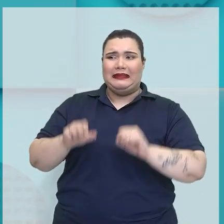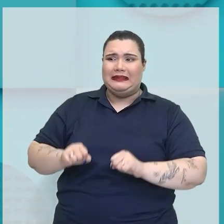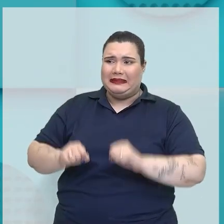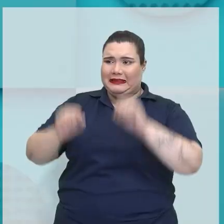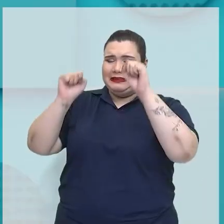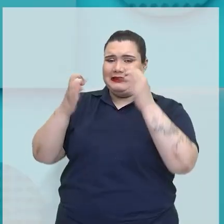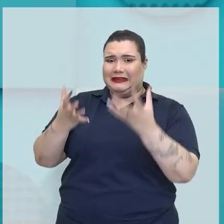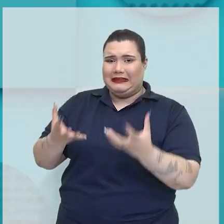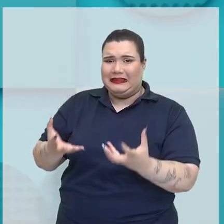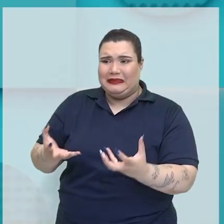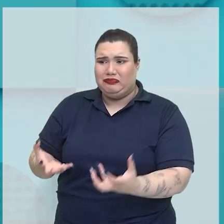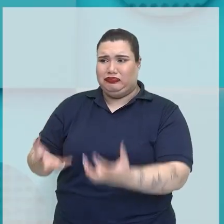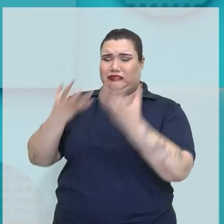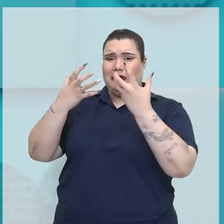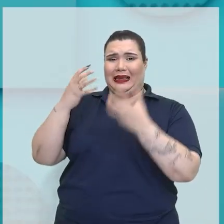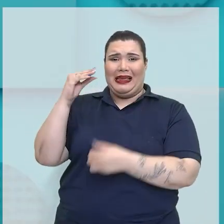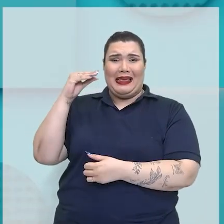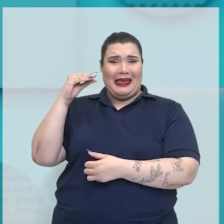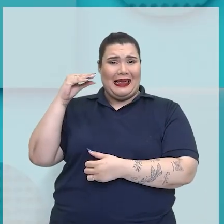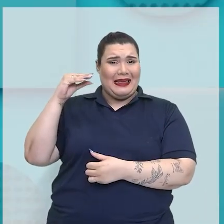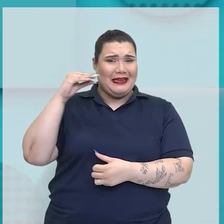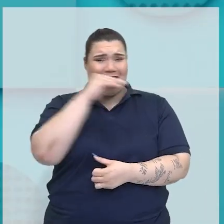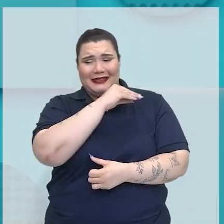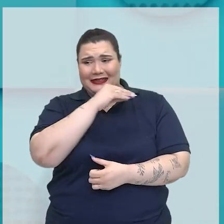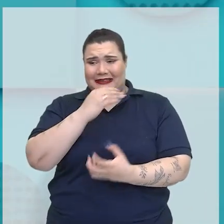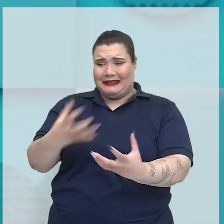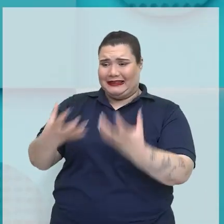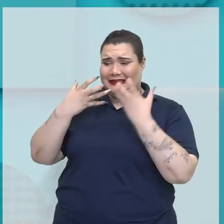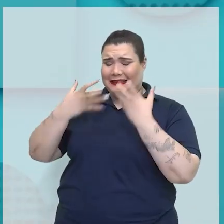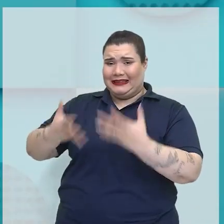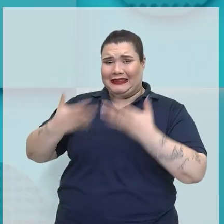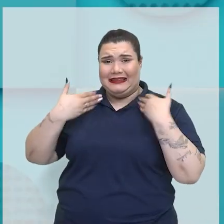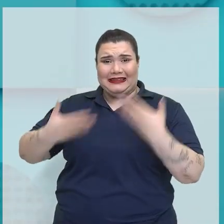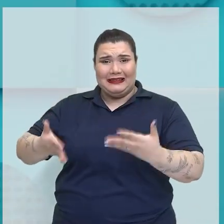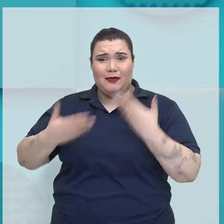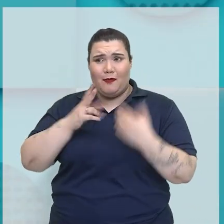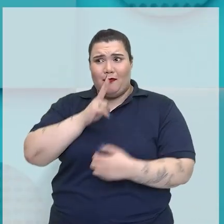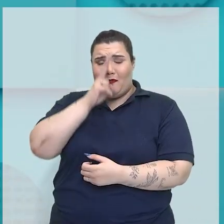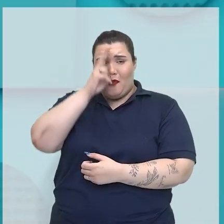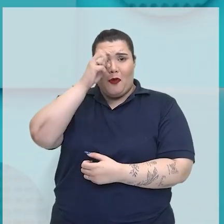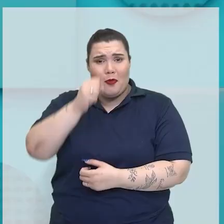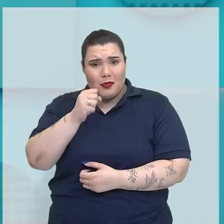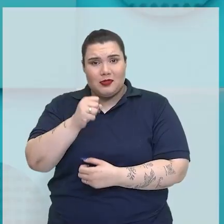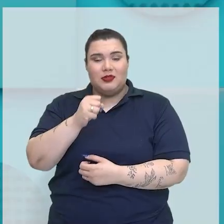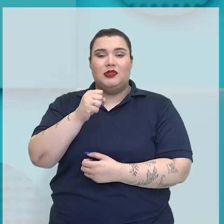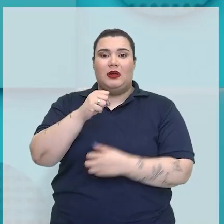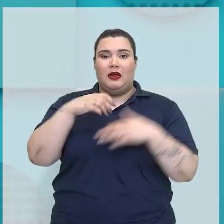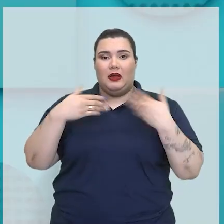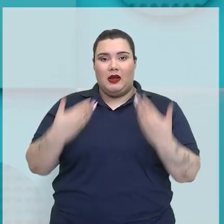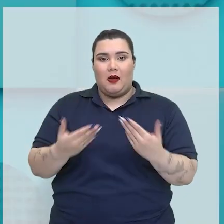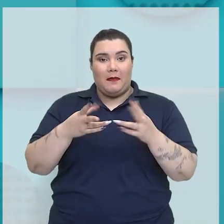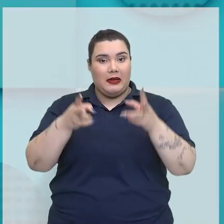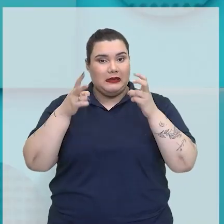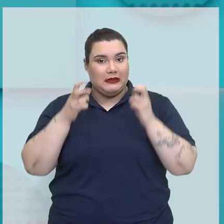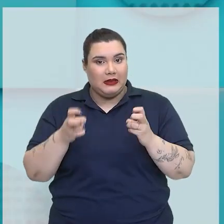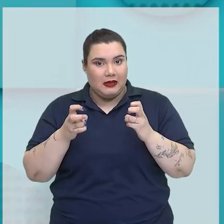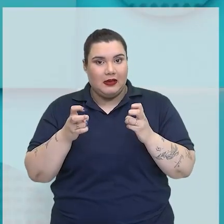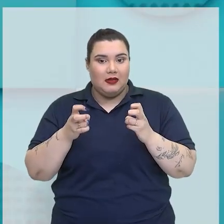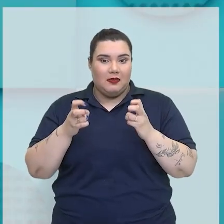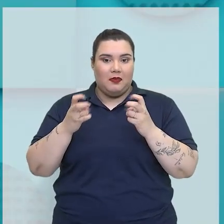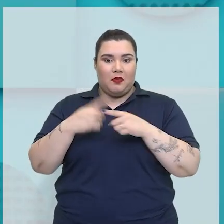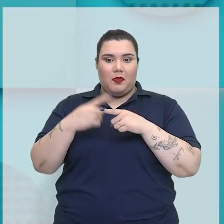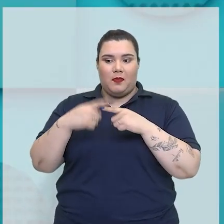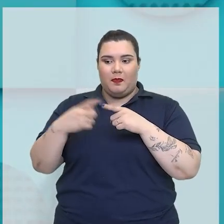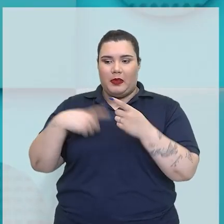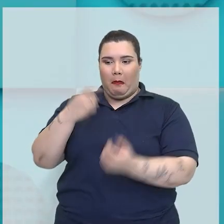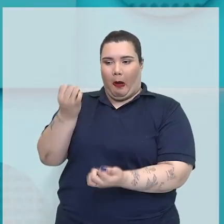né, com um calor excessivo, né, extremo, né? E aí você observa pelas labaredas